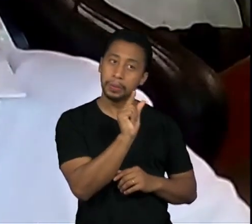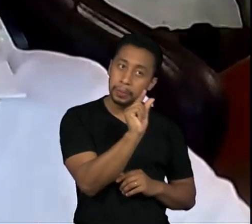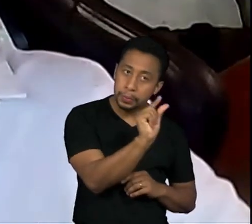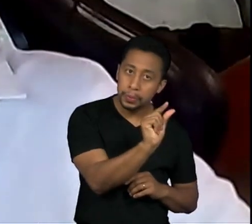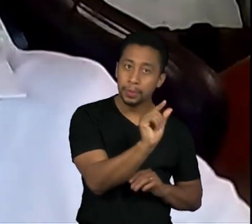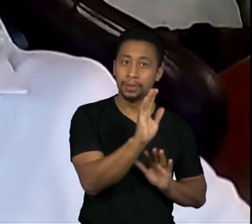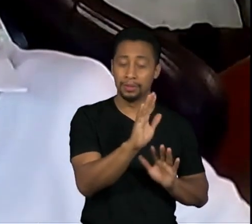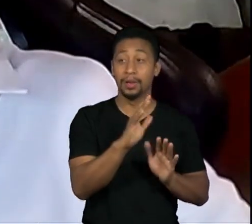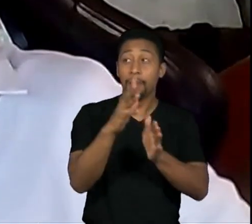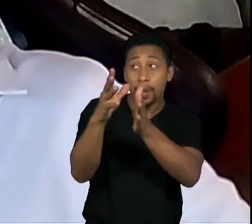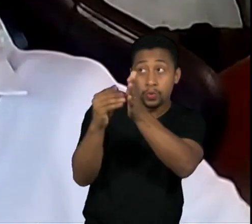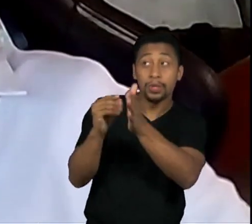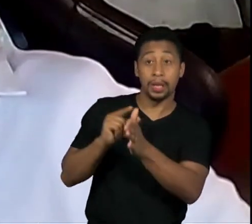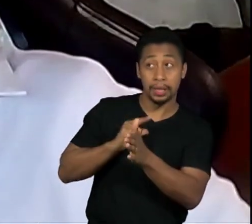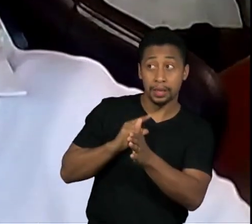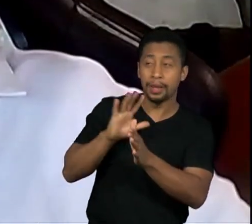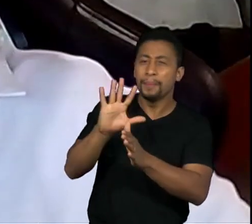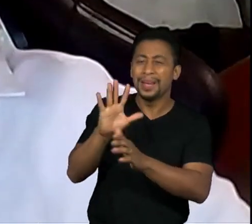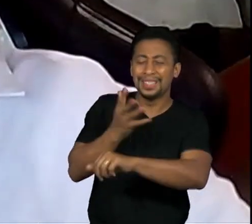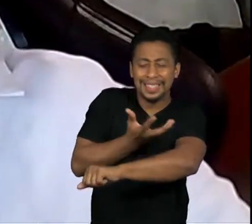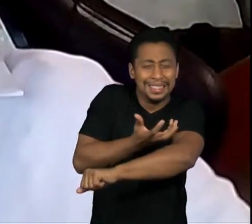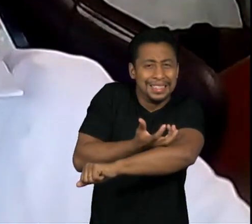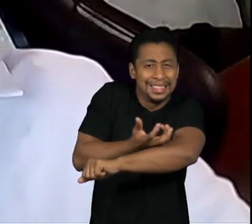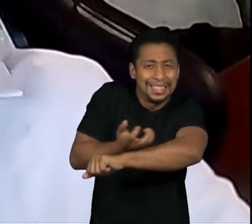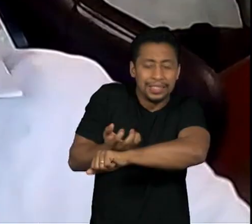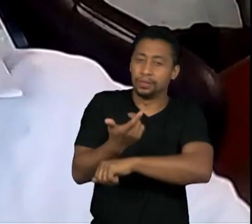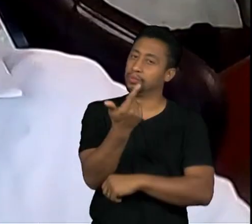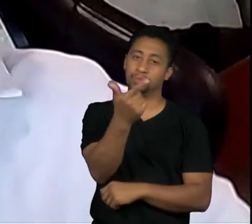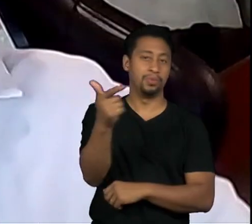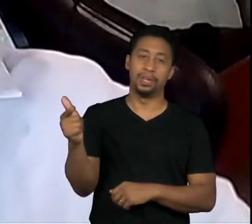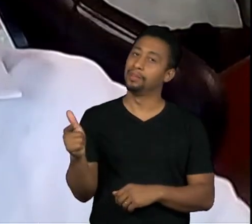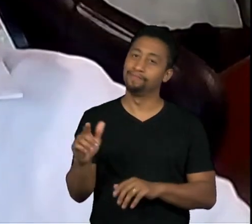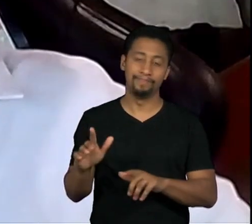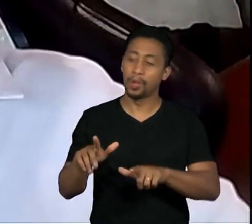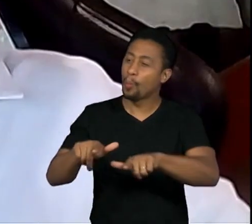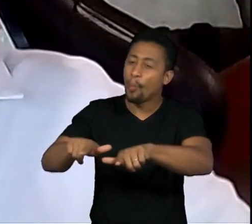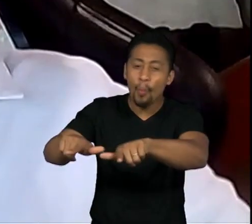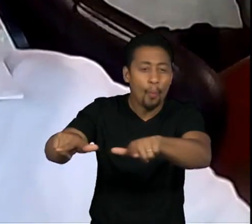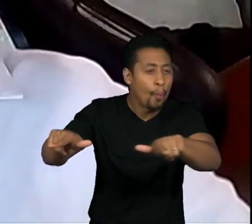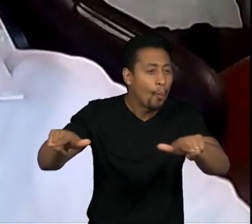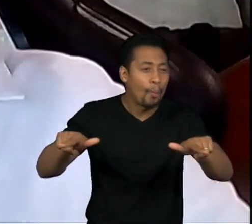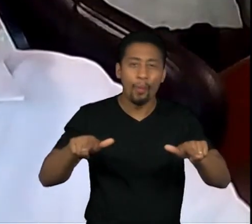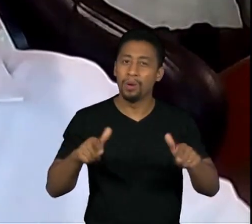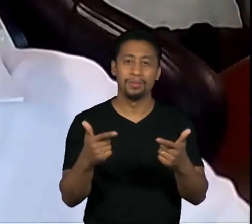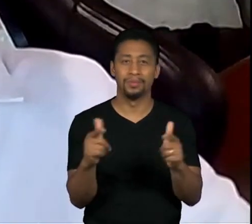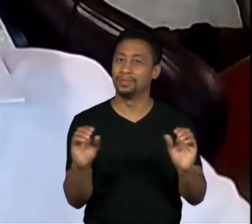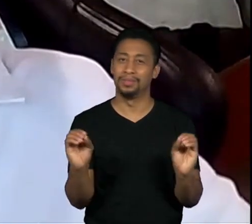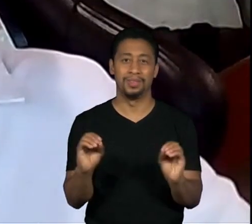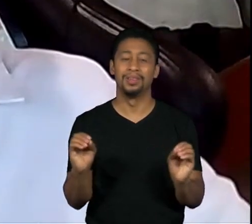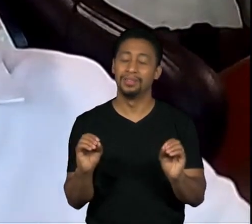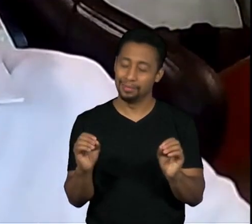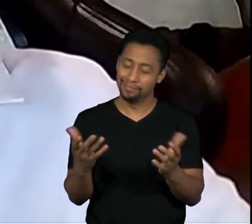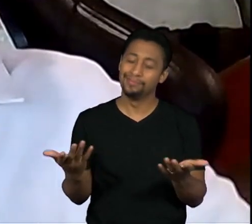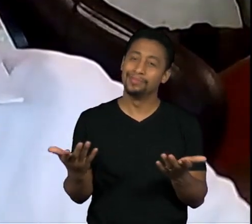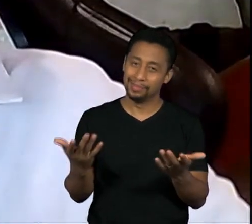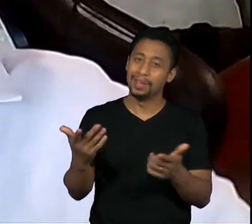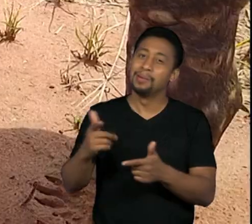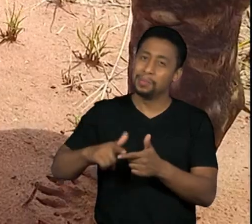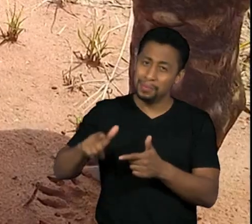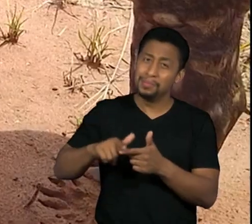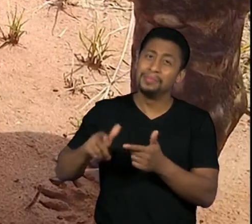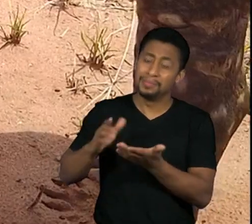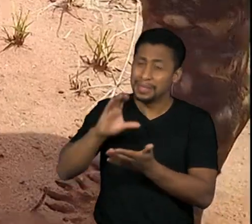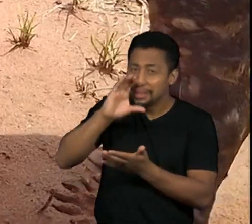Caatinga não tem mais. Então, assim, há um vazio na distribuição que é problemático para o fluxo gênico dessa